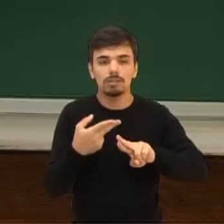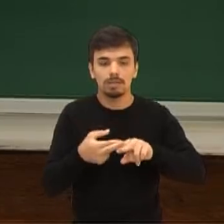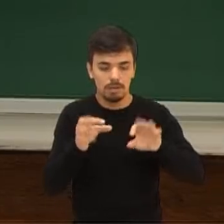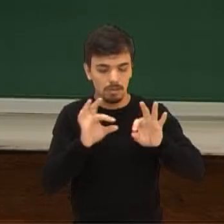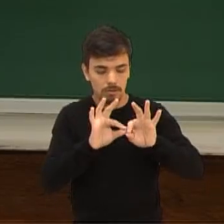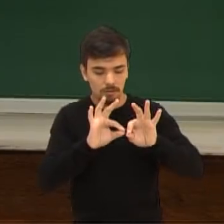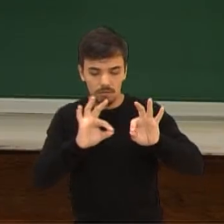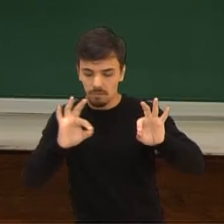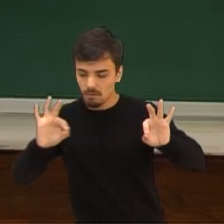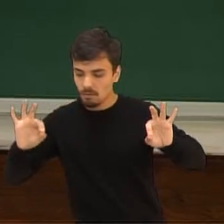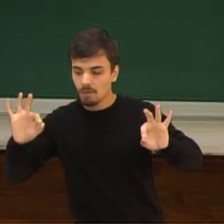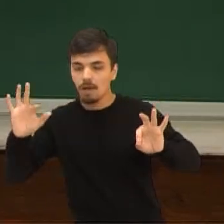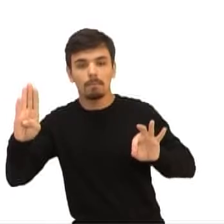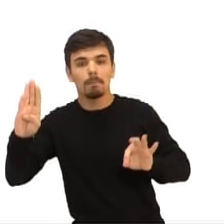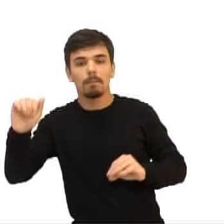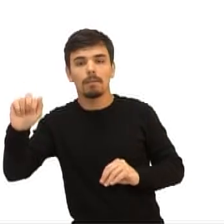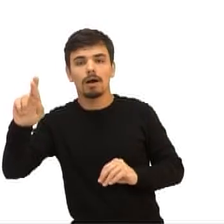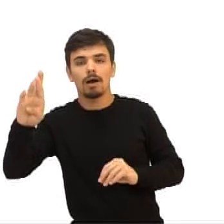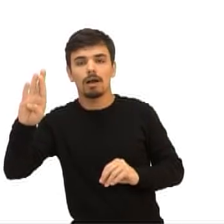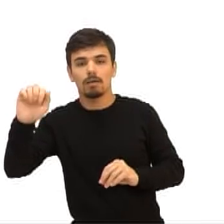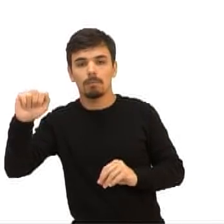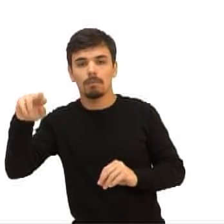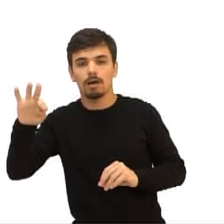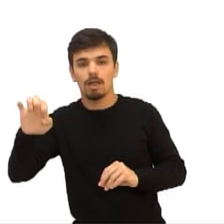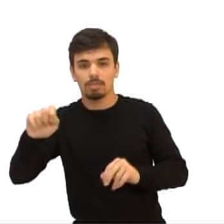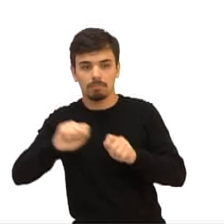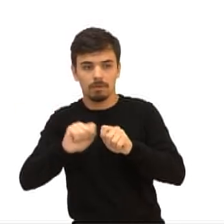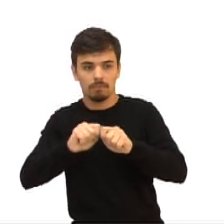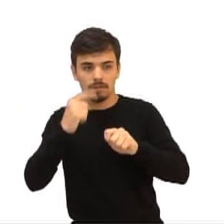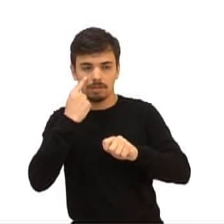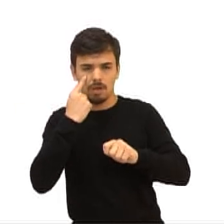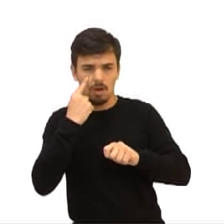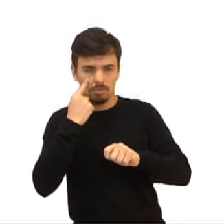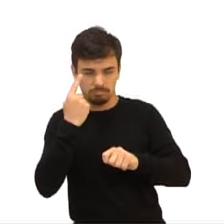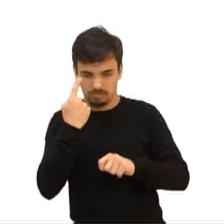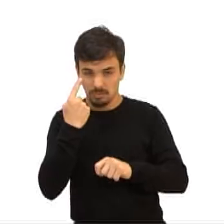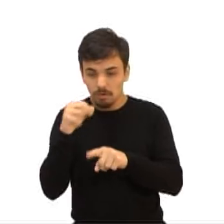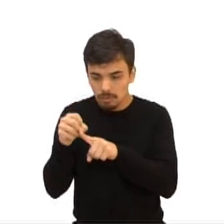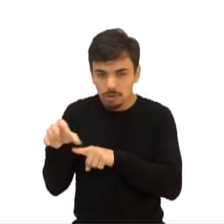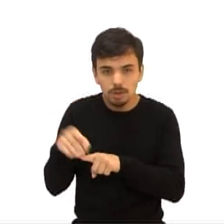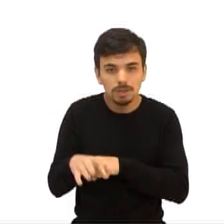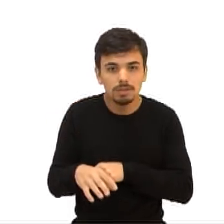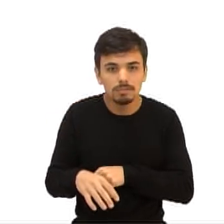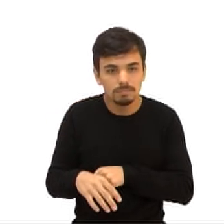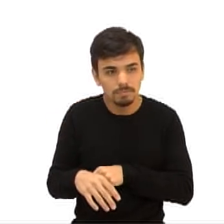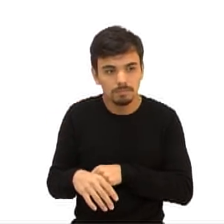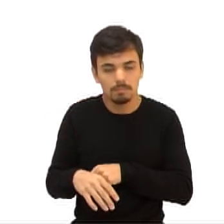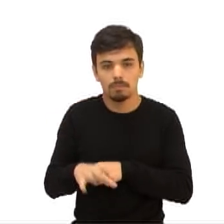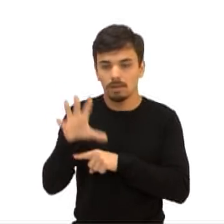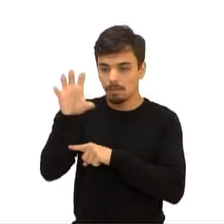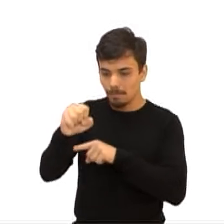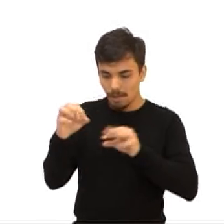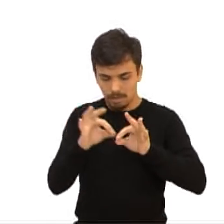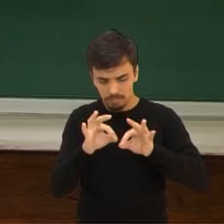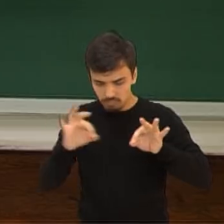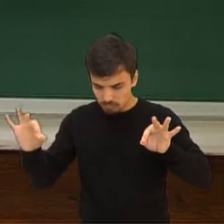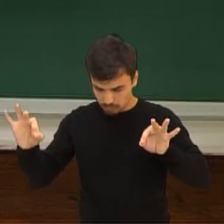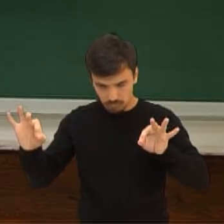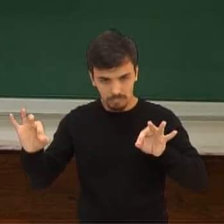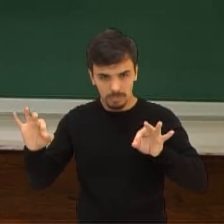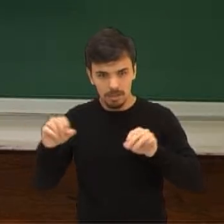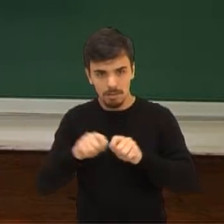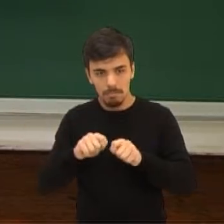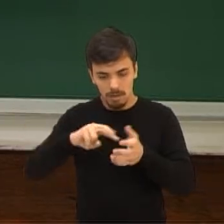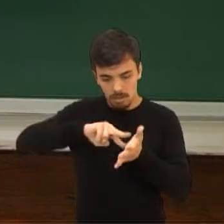pode utilizar um barbante para fazer esse contorno. Olha a dica da prof, hein? Então, pega o barbante, pega o